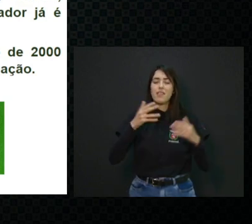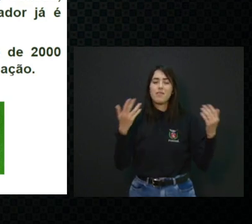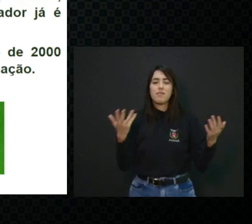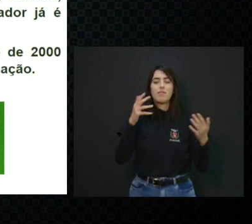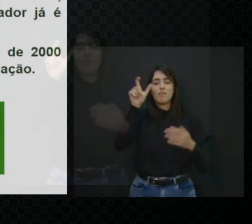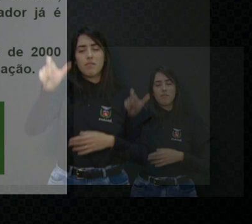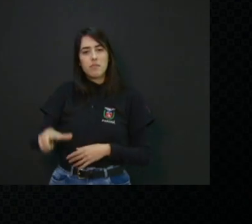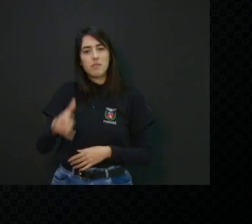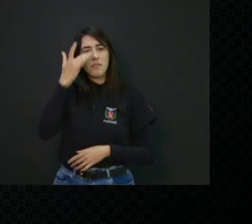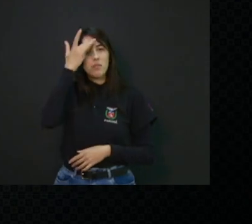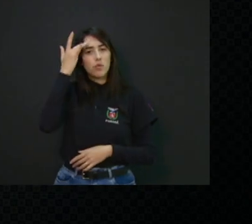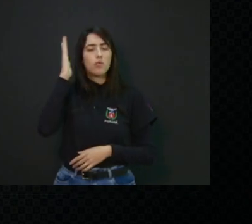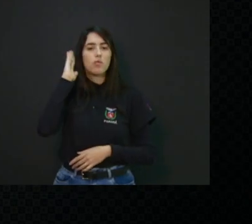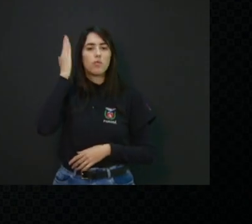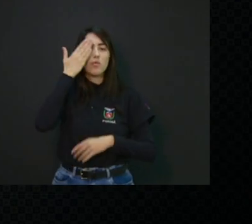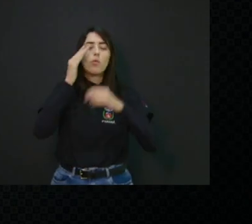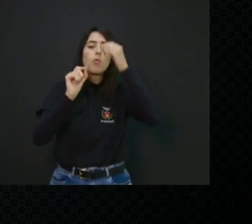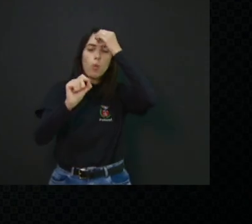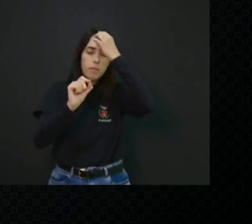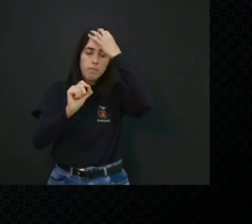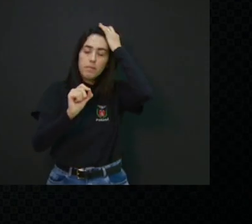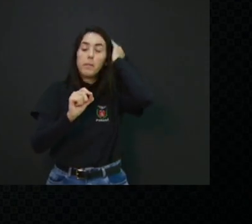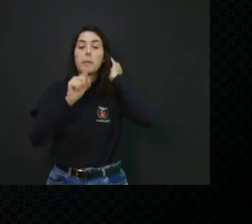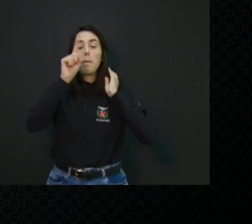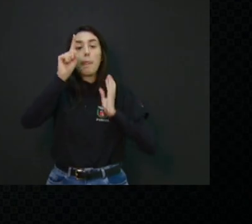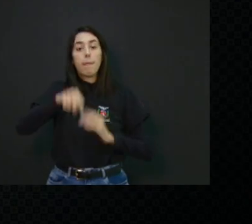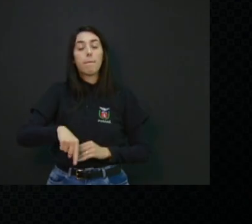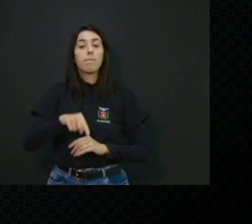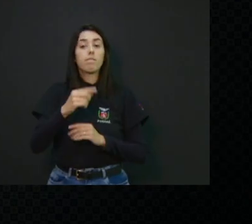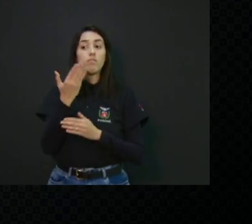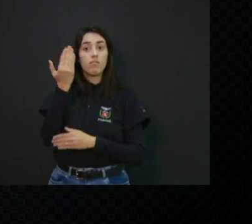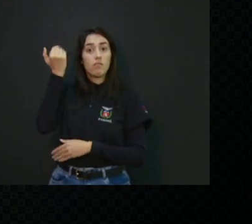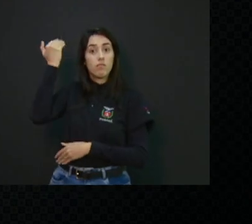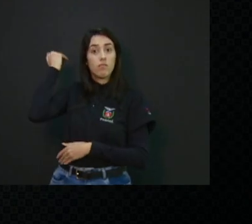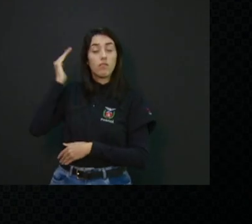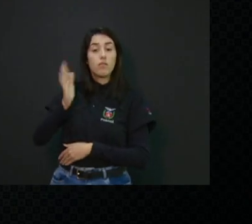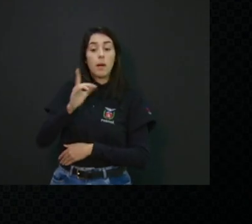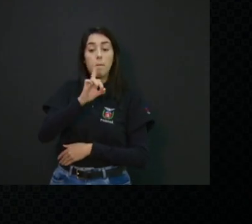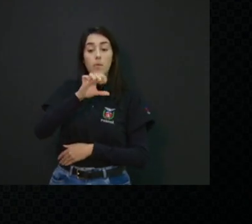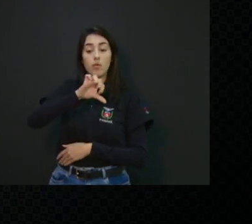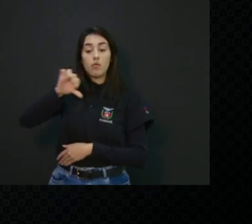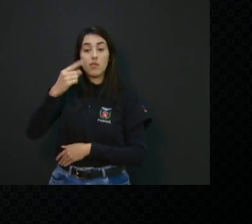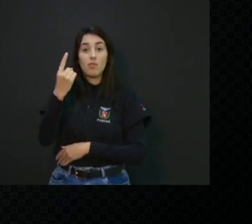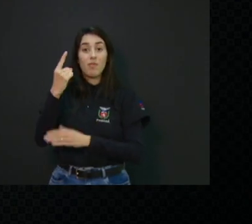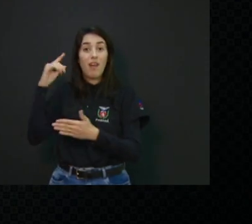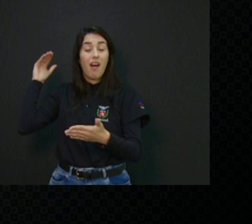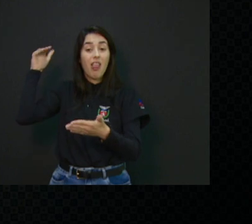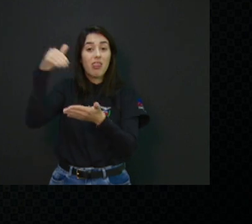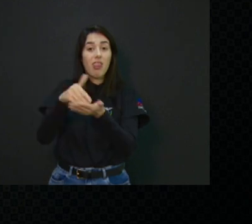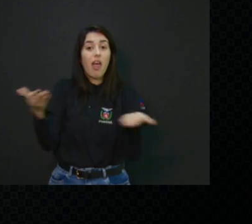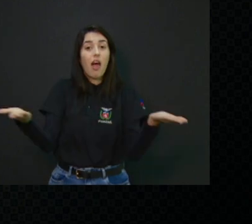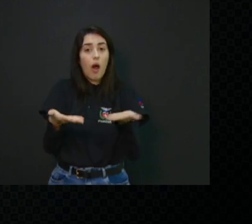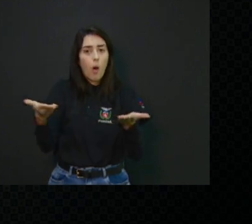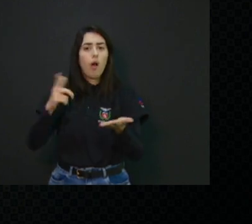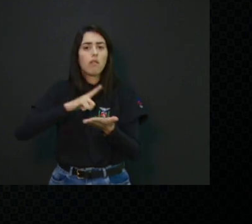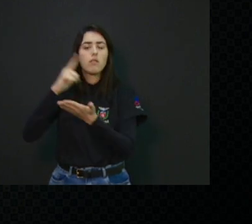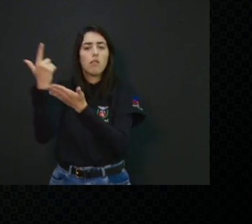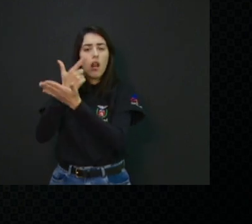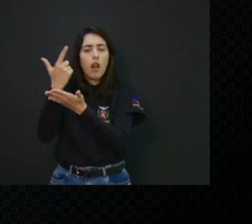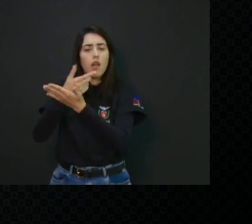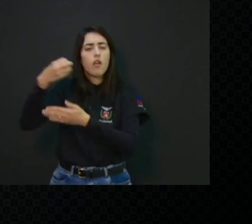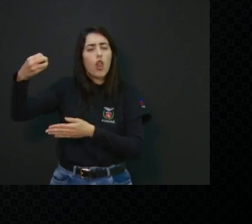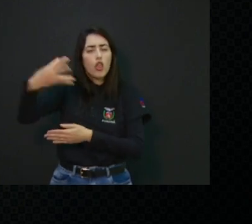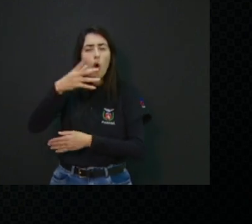surdo cegueira, né? Então olha só, ele defende isso desde 1991, então toda a literatura nova, as